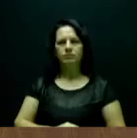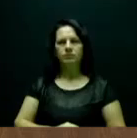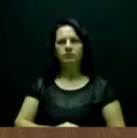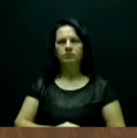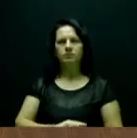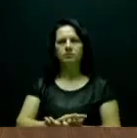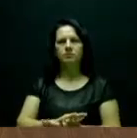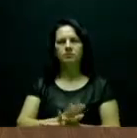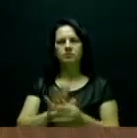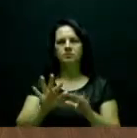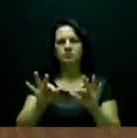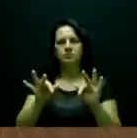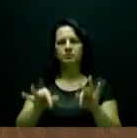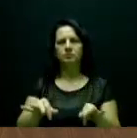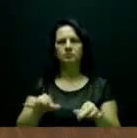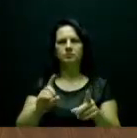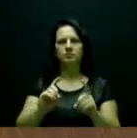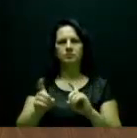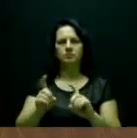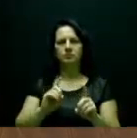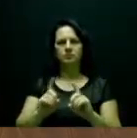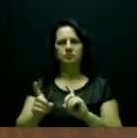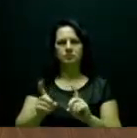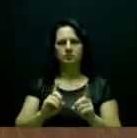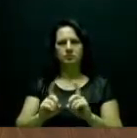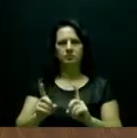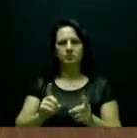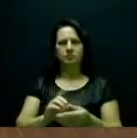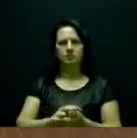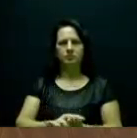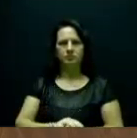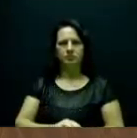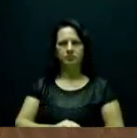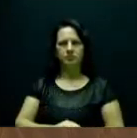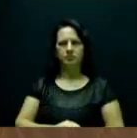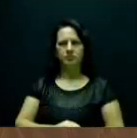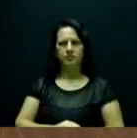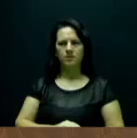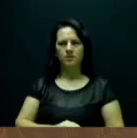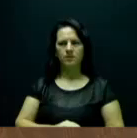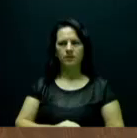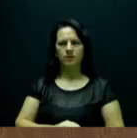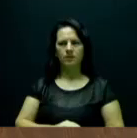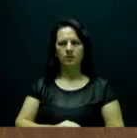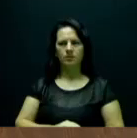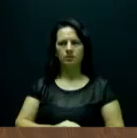Nada mais havendo a tratar, declaro encerrada a presente sessão.